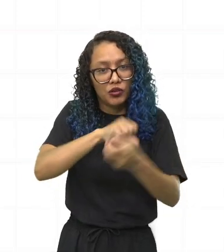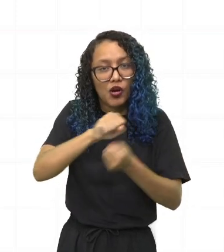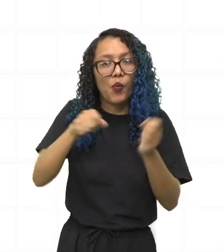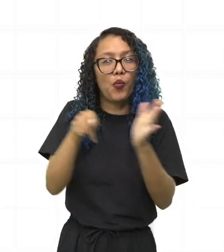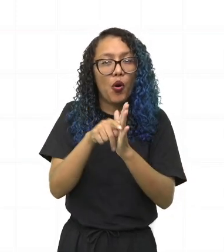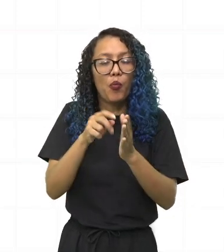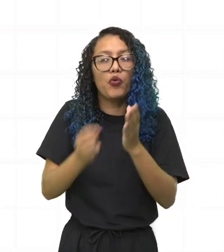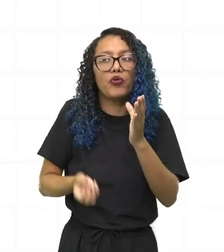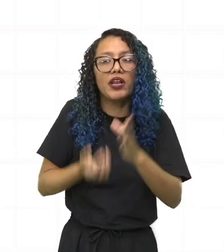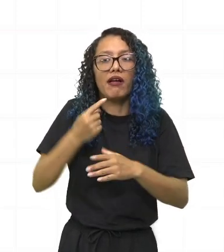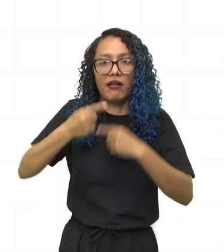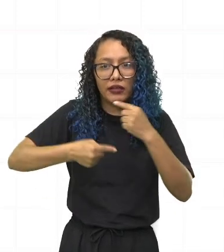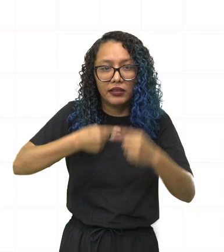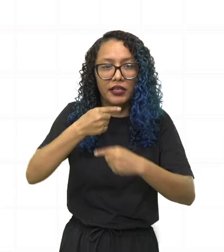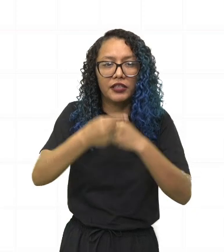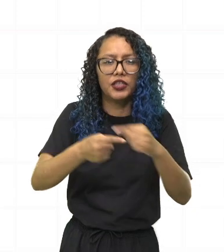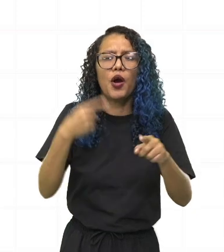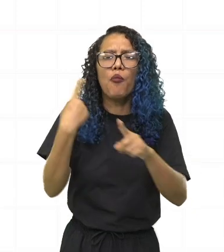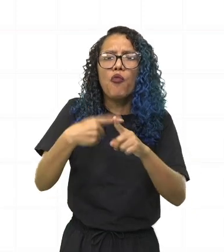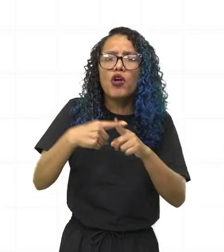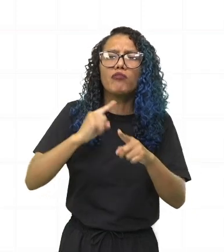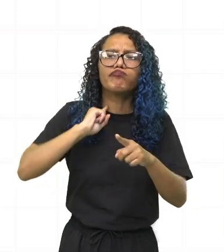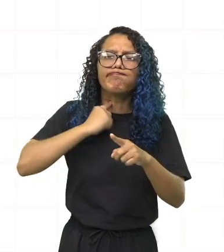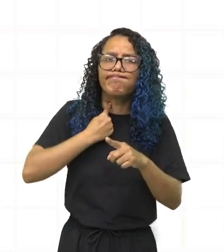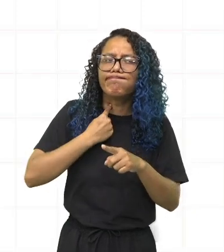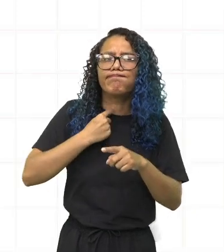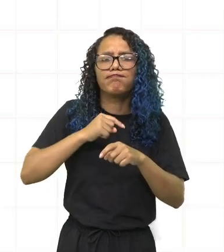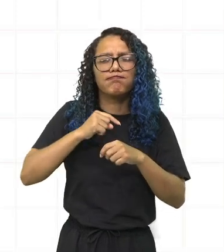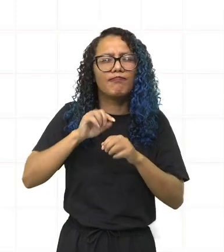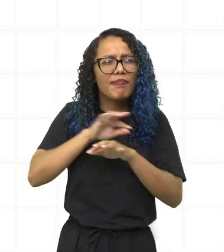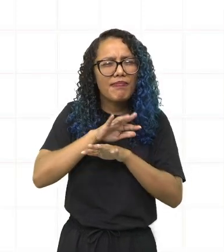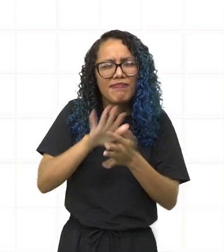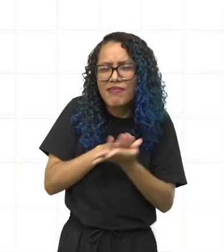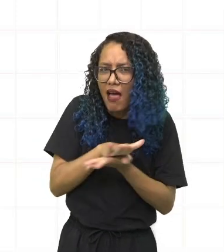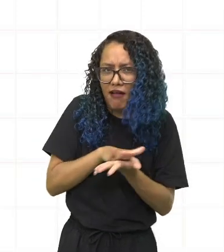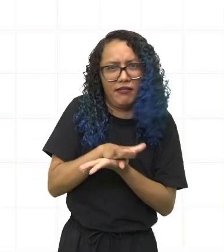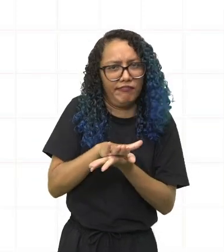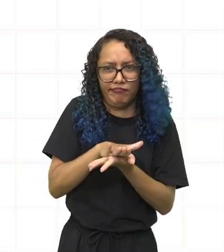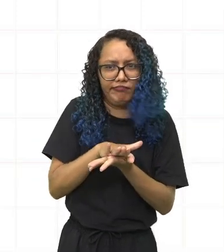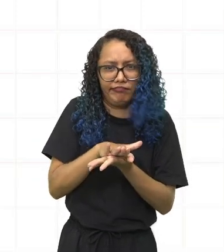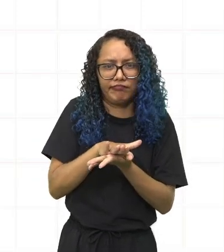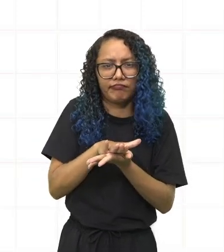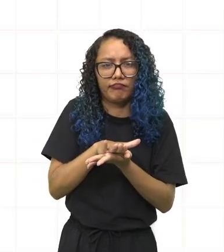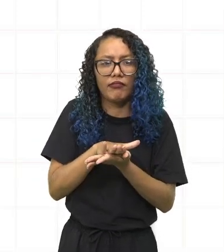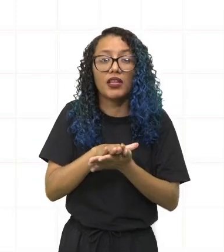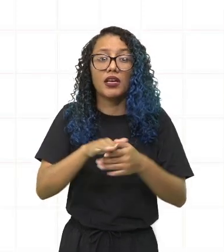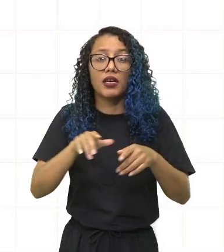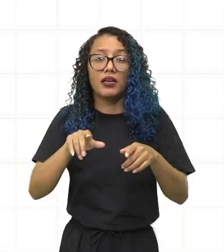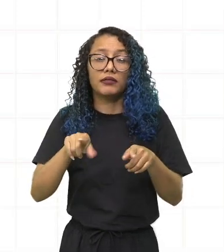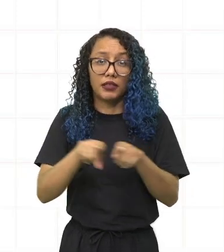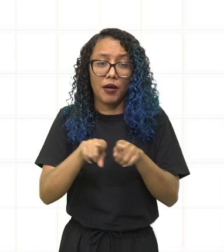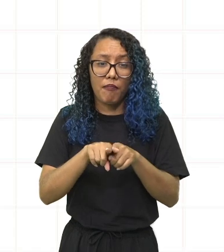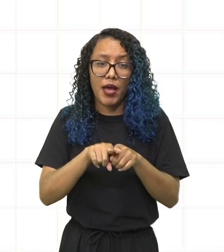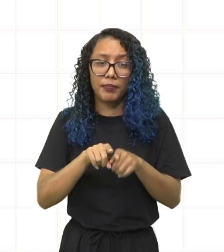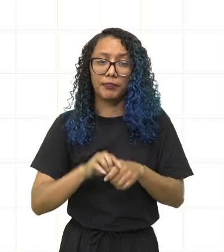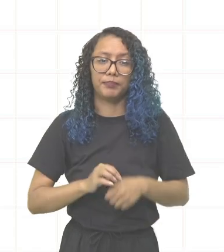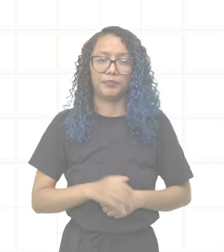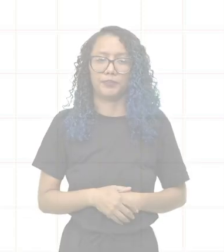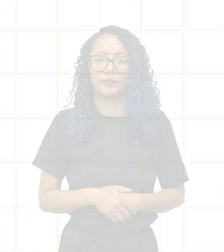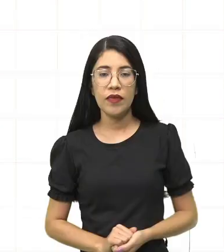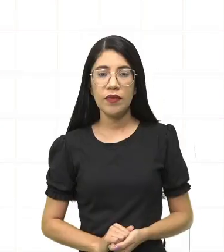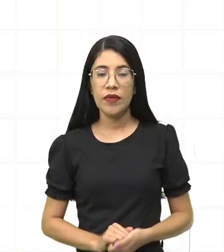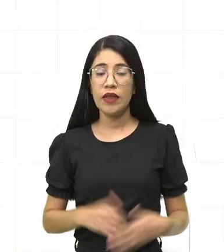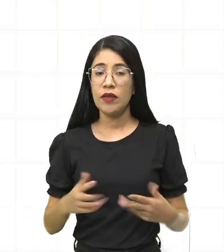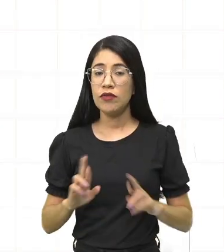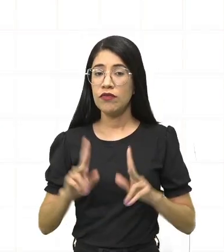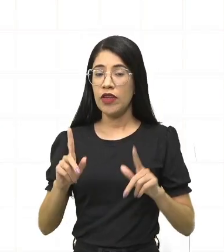está fazendo a sua operação, e ela contribui para a redução de emissões de gases do efeito estufa, diferente do uso